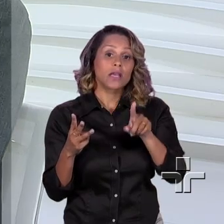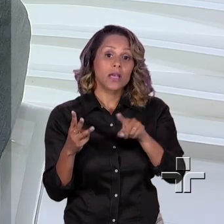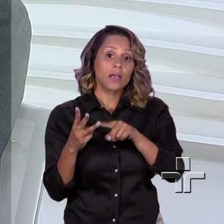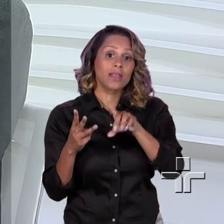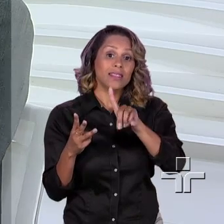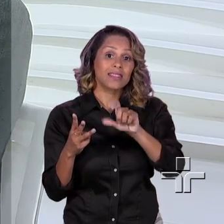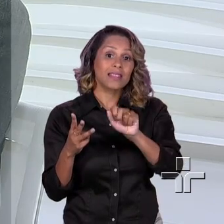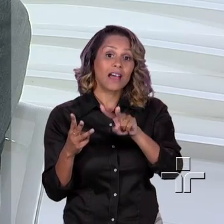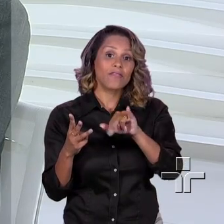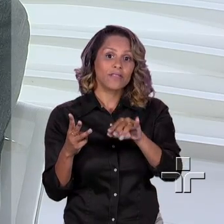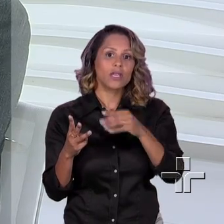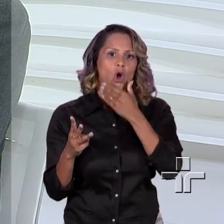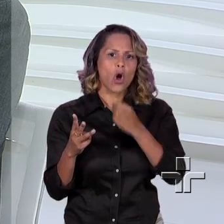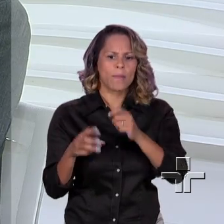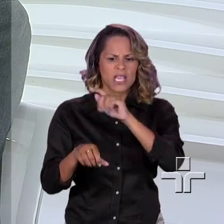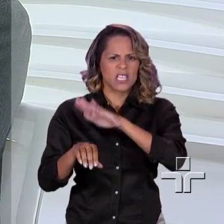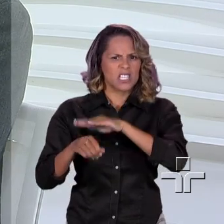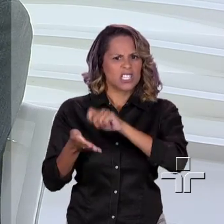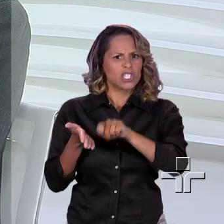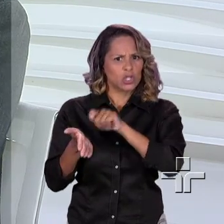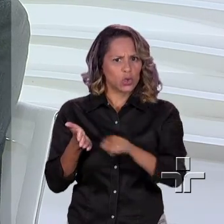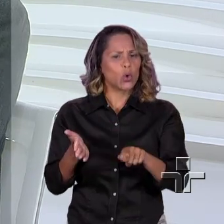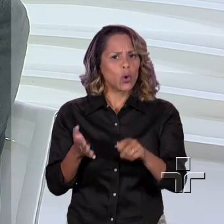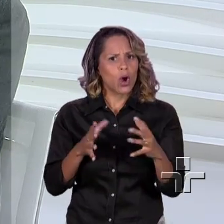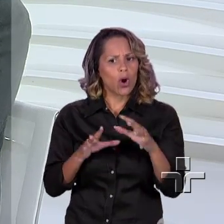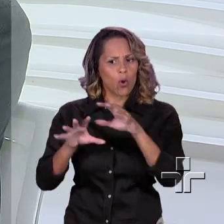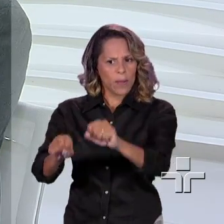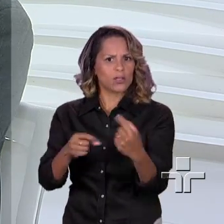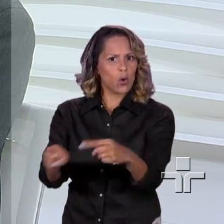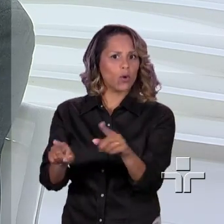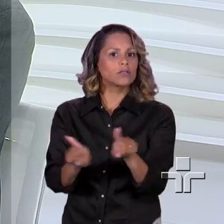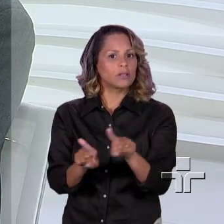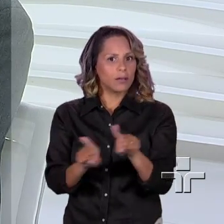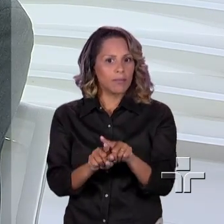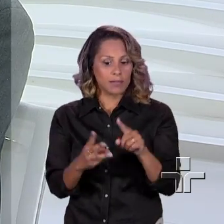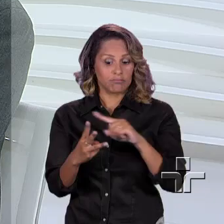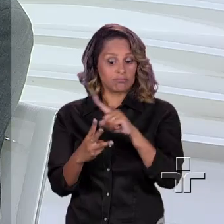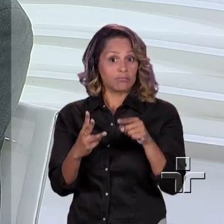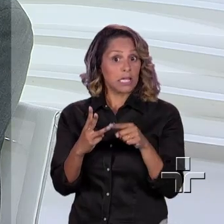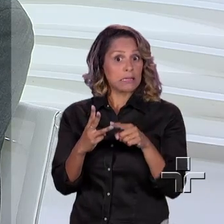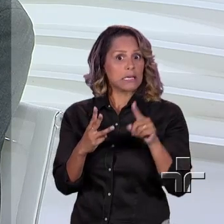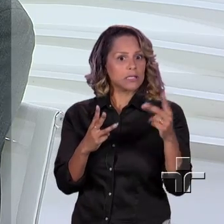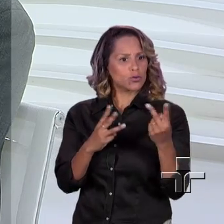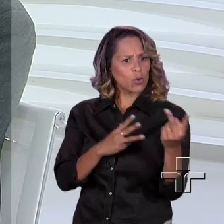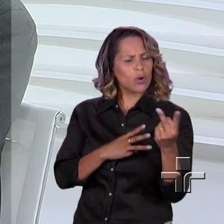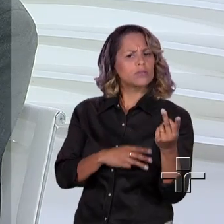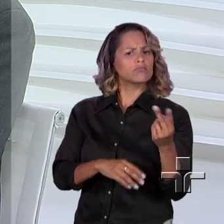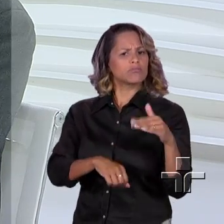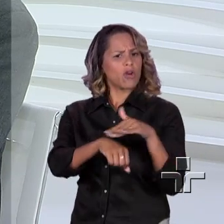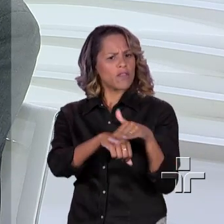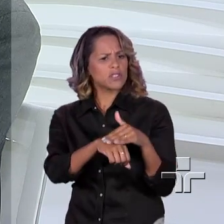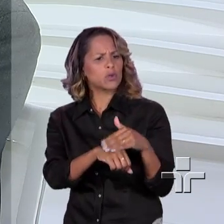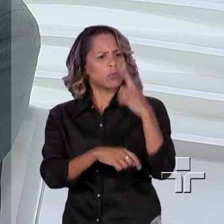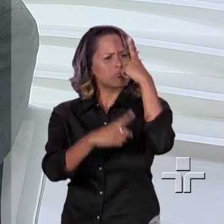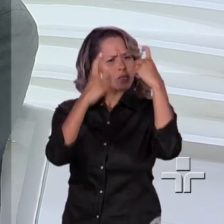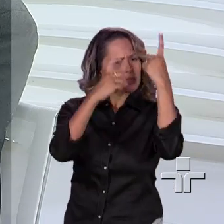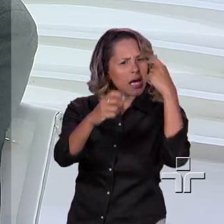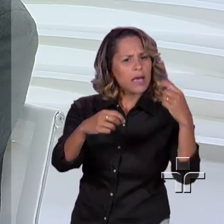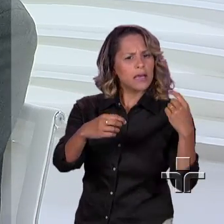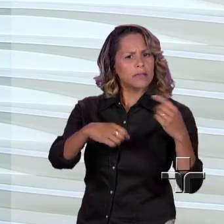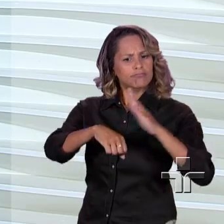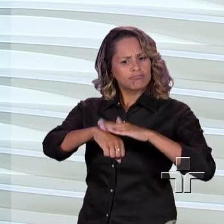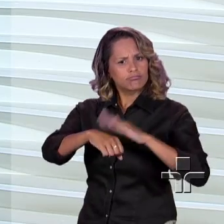ocupação. E eles tiveram um diálogo de uma hora que foi precioso, de 2 intelectuais falando sobre ideias de política, atuação